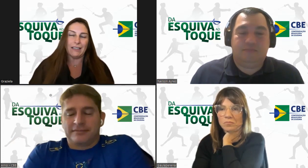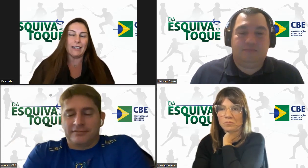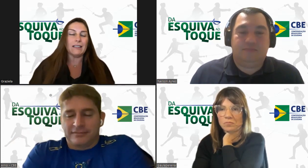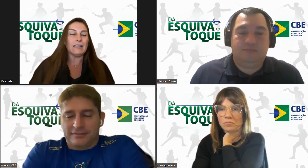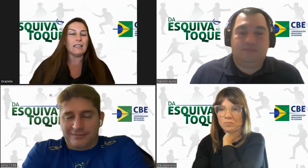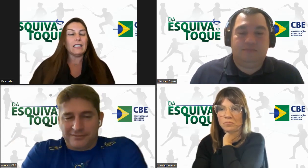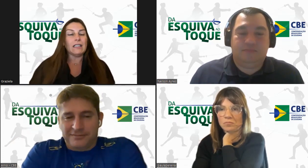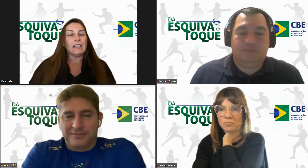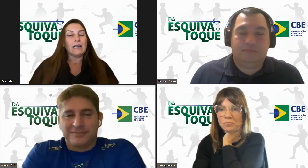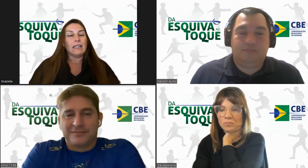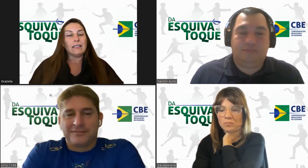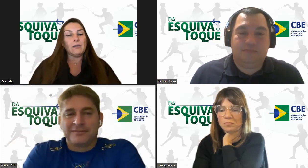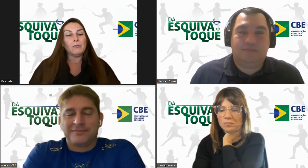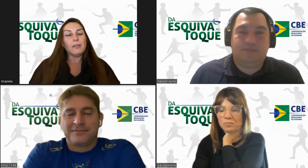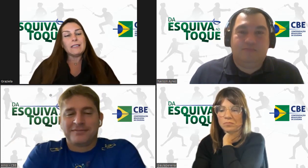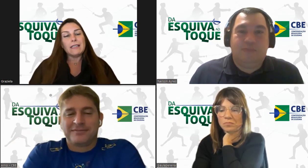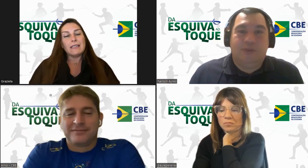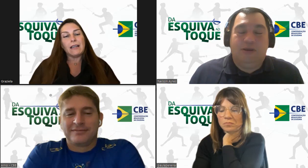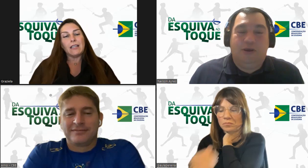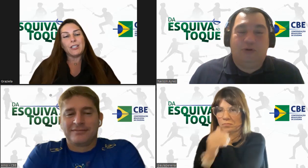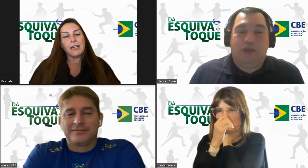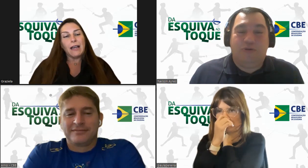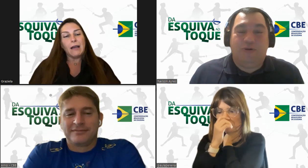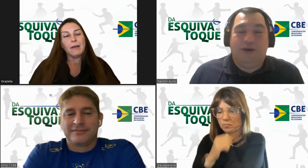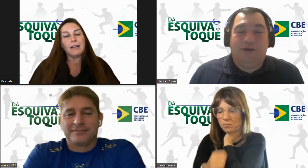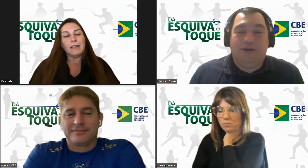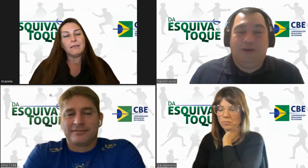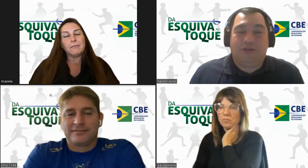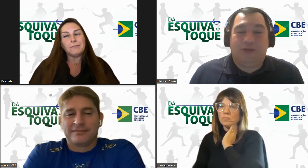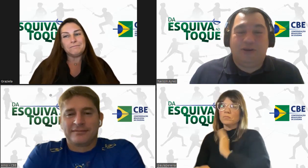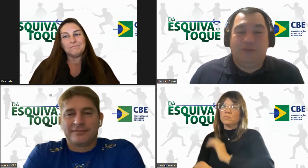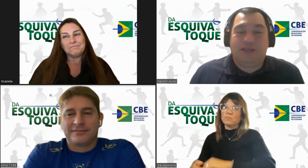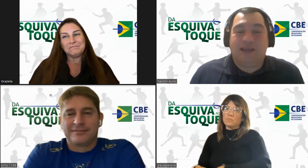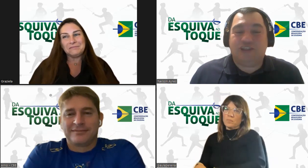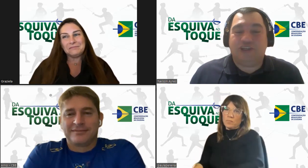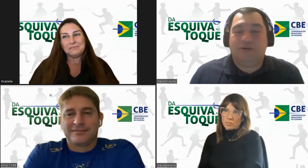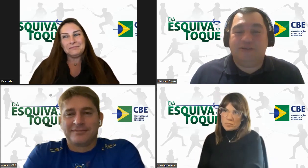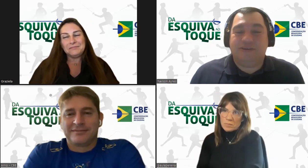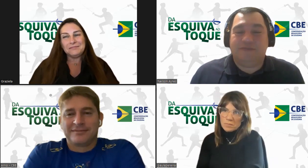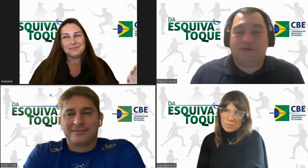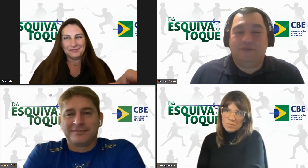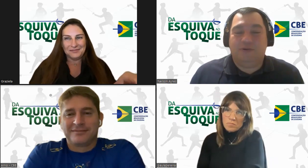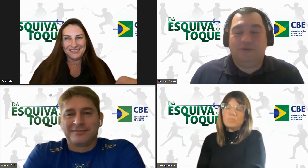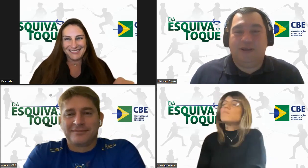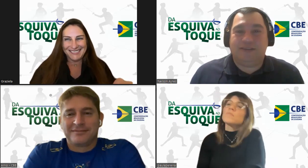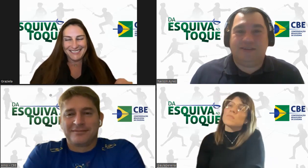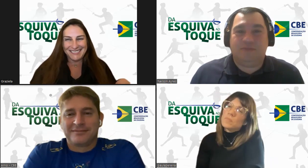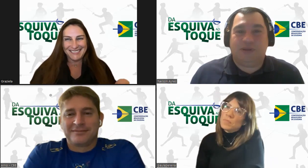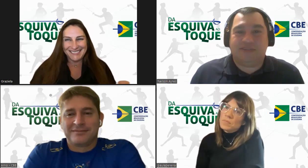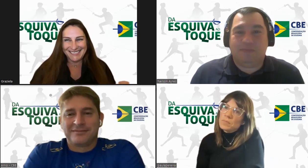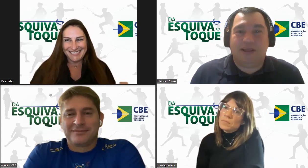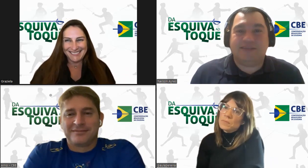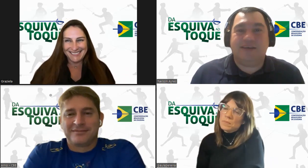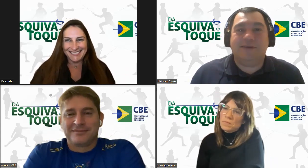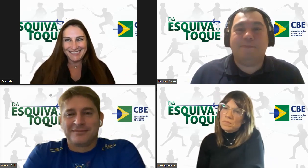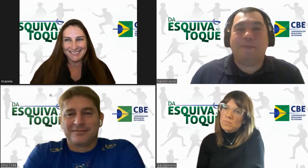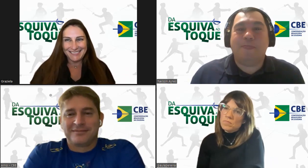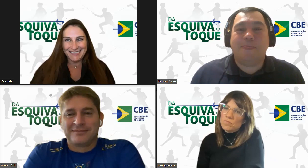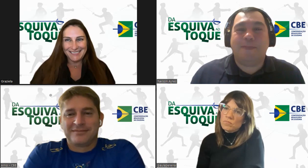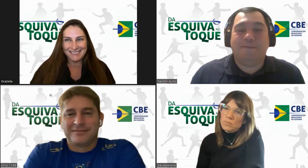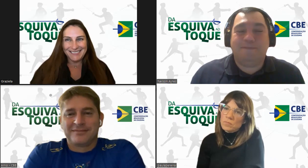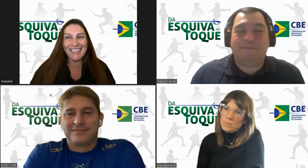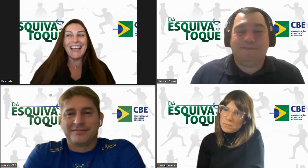bingo que vem né então muitas vezes a gente acaba eu tenho até uma tática inclusive quando eu vou no lugar assim eu peço sempre